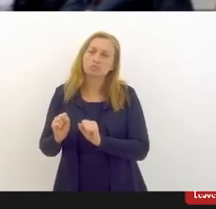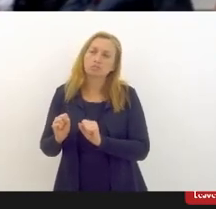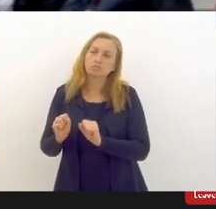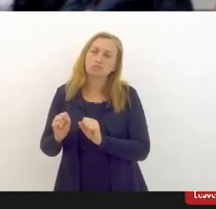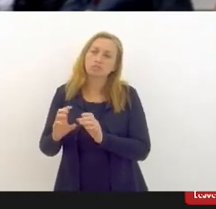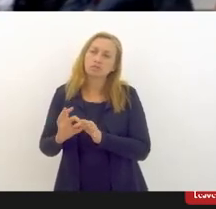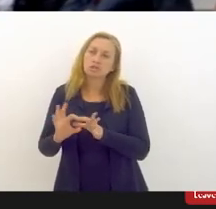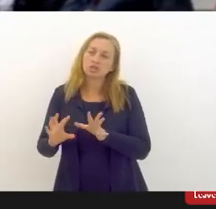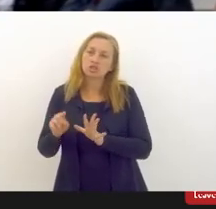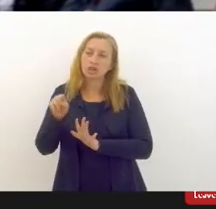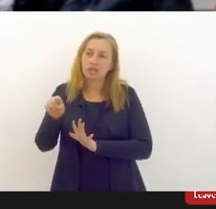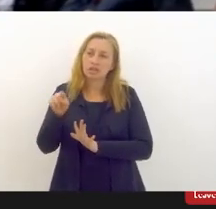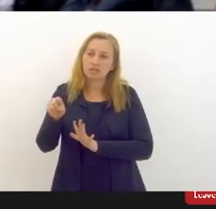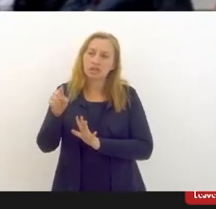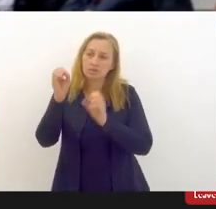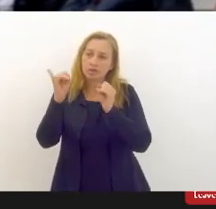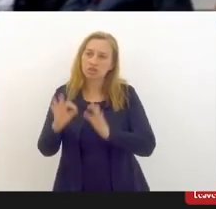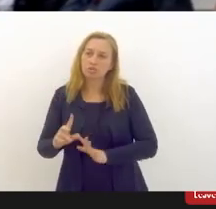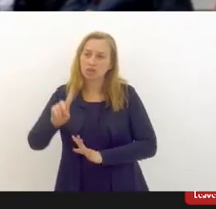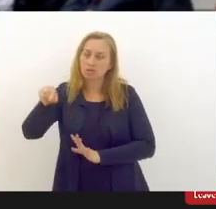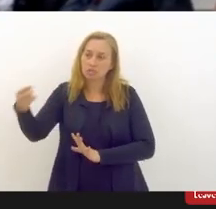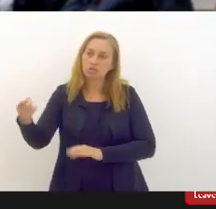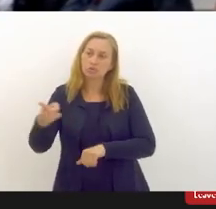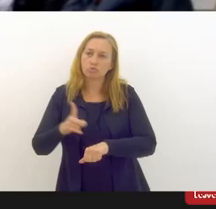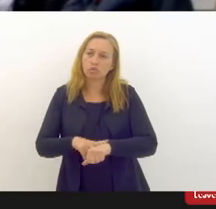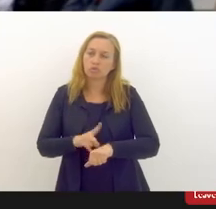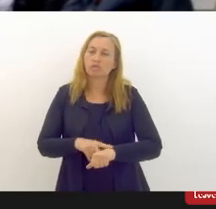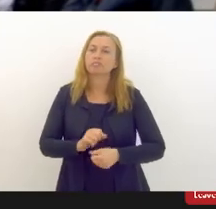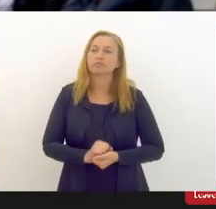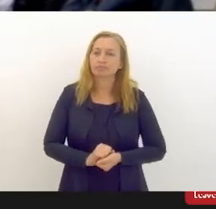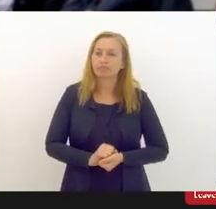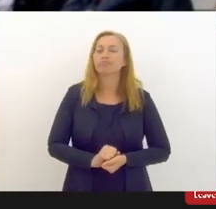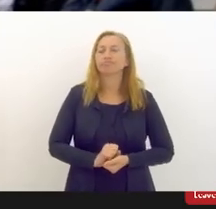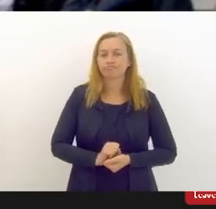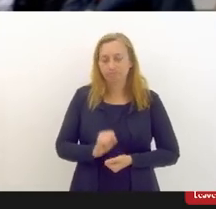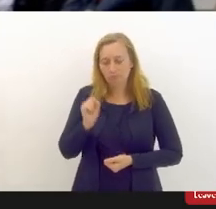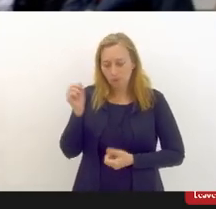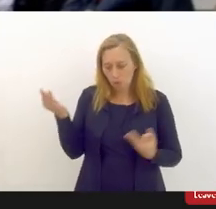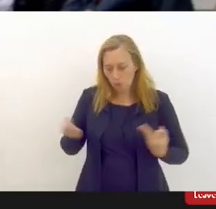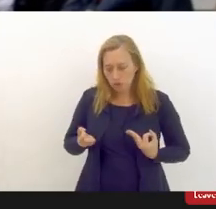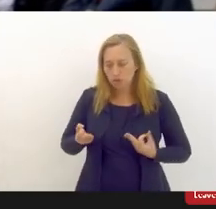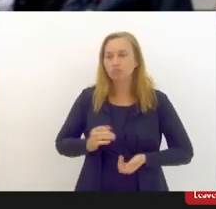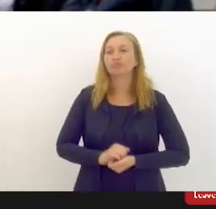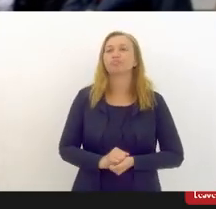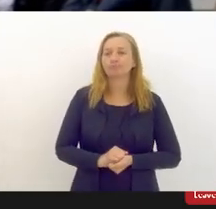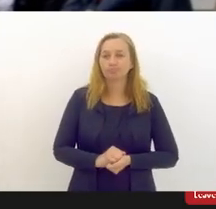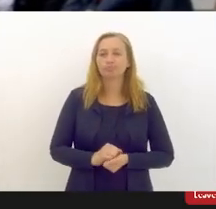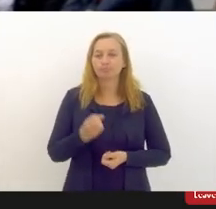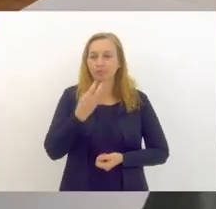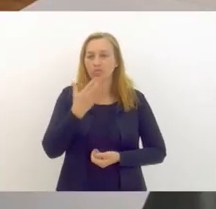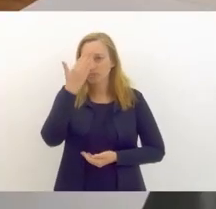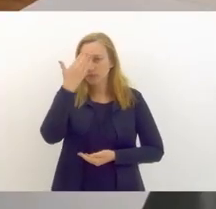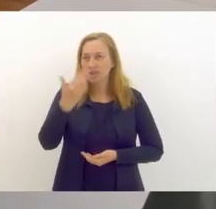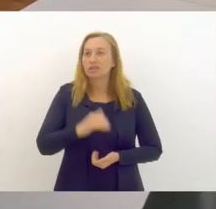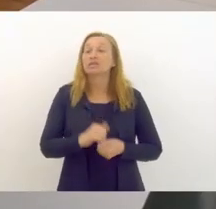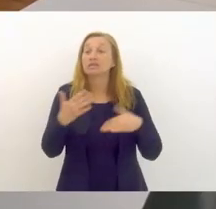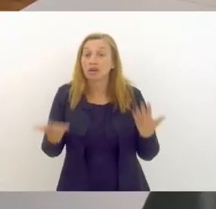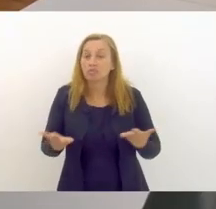Deixar esse ponto esclarecer nessa próxima reunião. Está ótimo, então. Tá bom, obrigado.